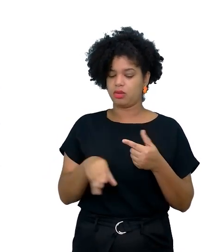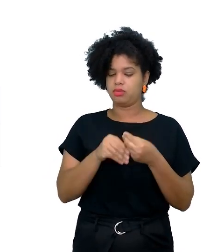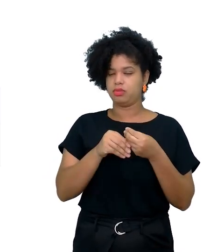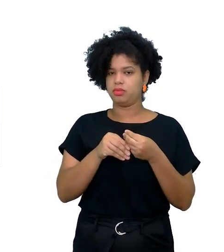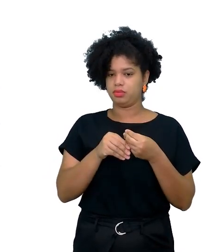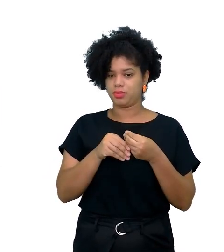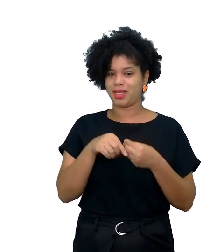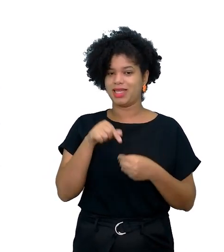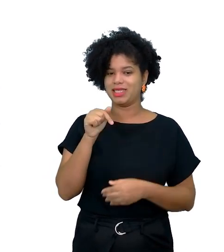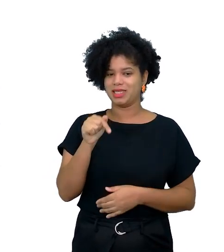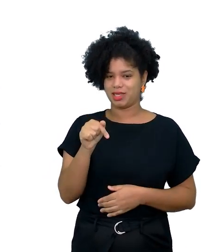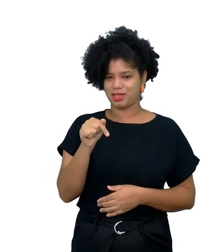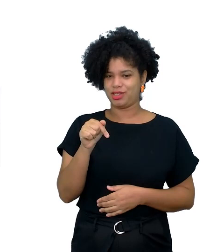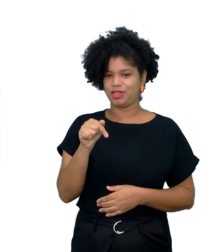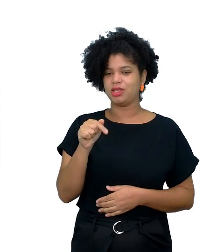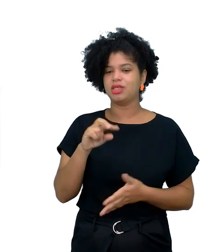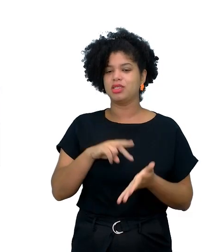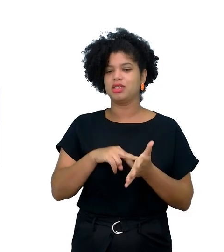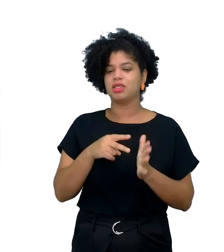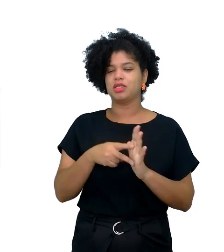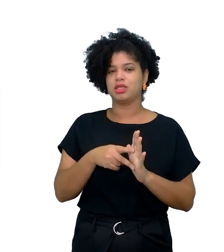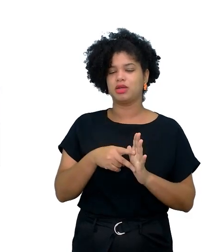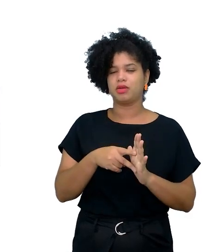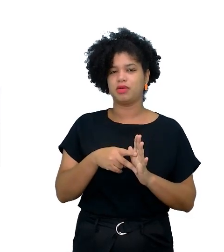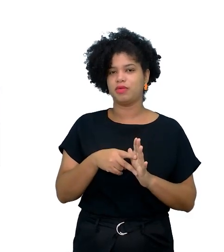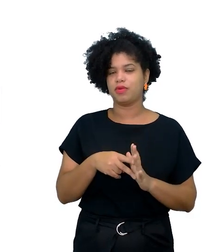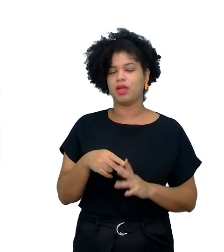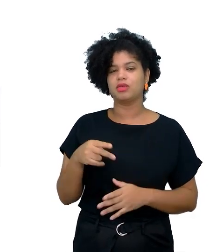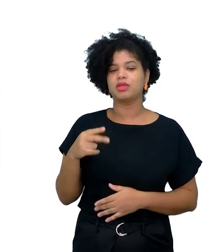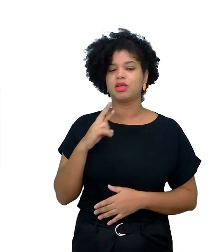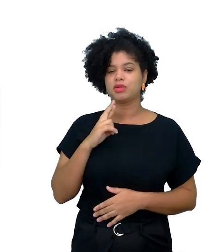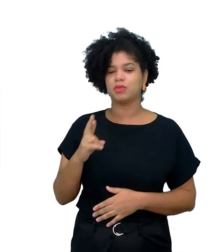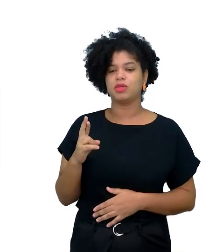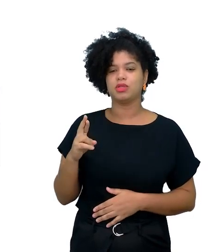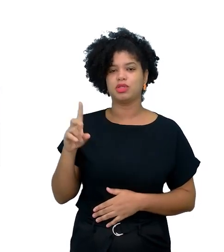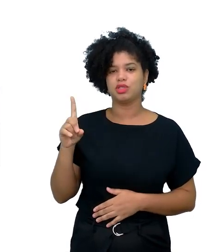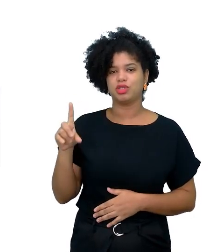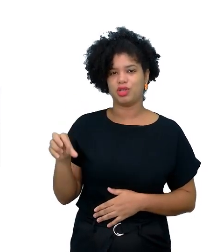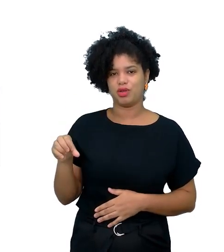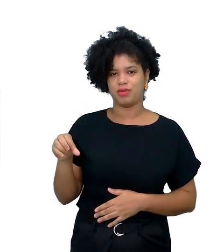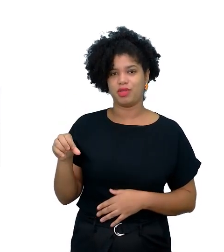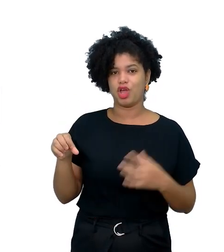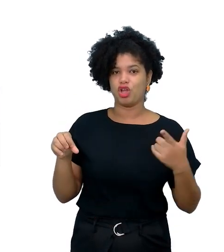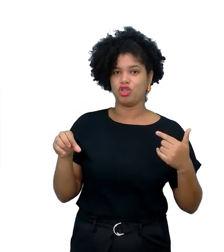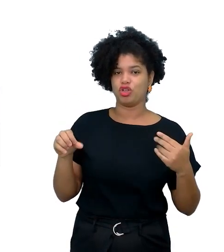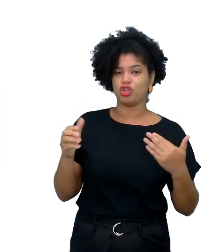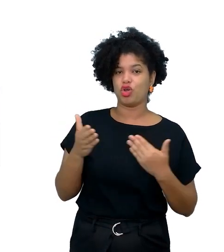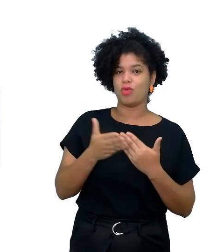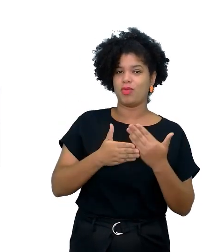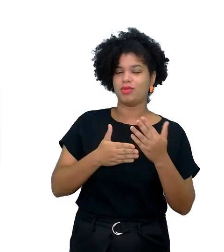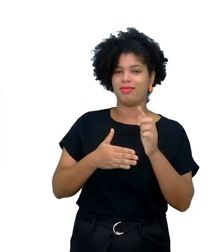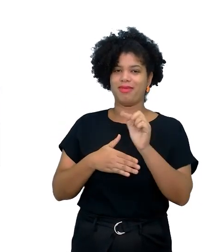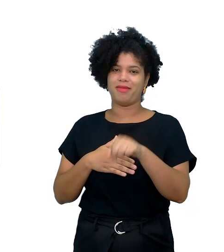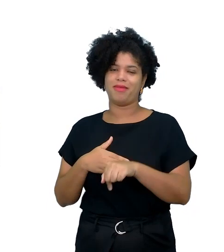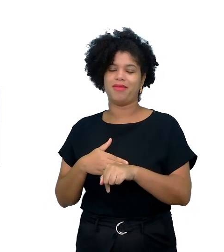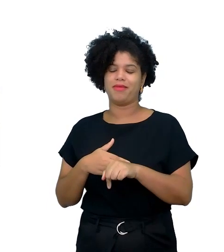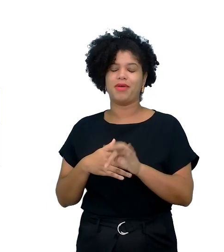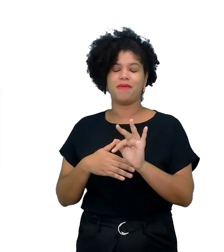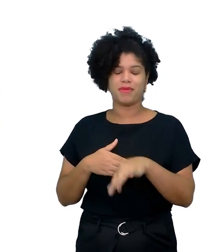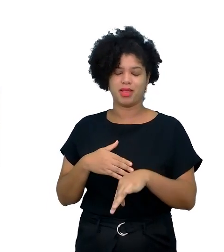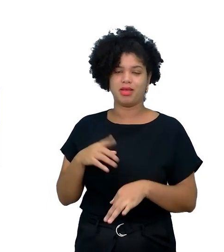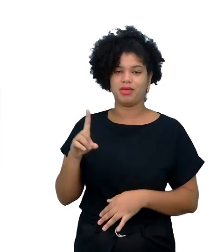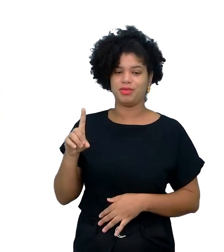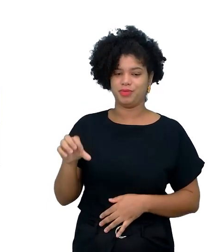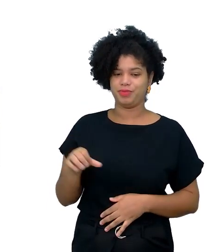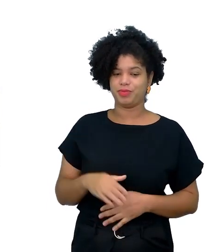mais 7, né? Chegando aqui a 19 chaveiros, né? Já na situação 2,